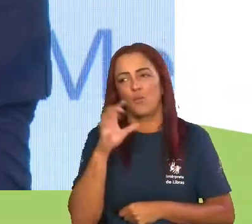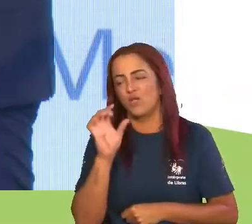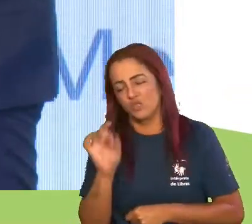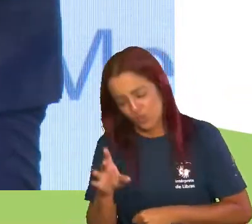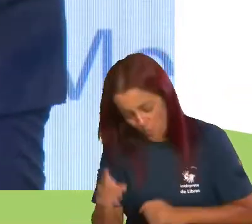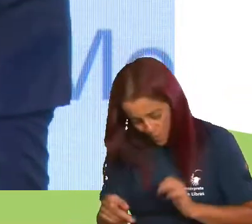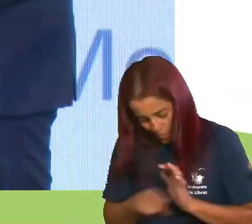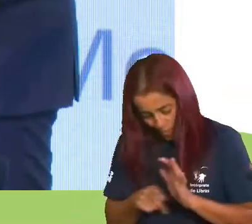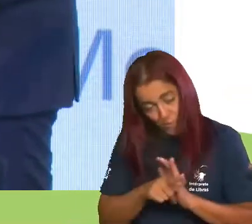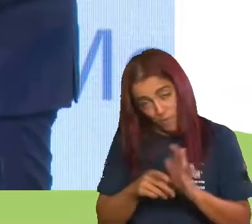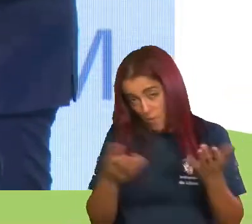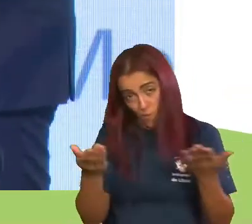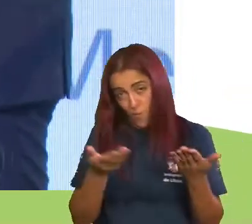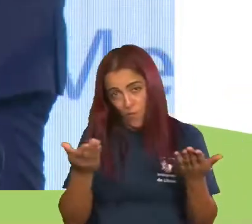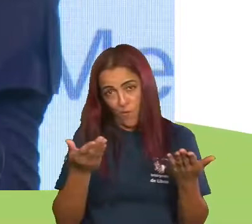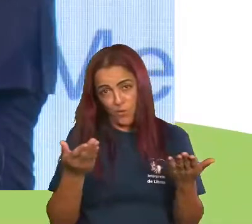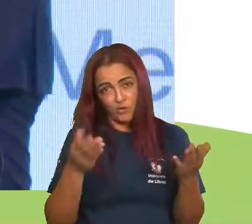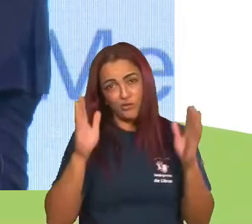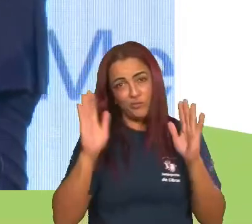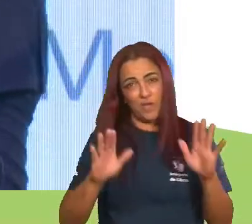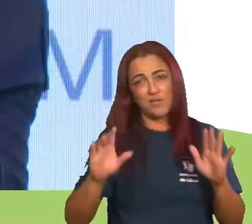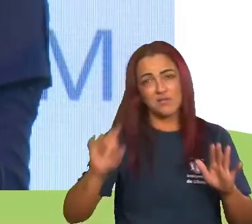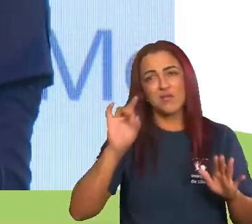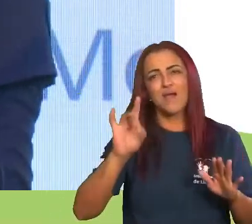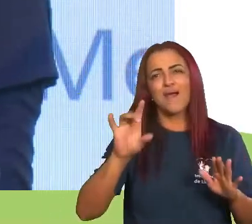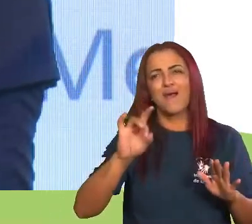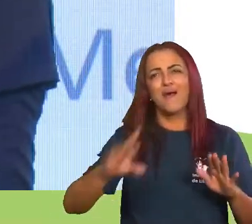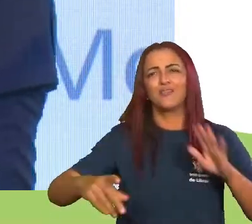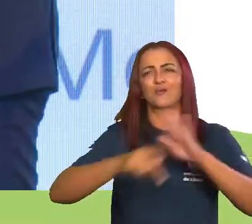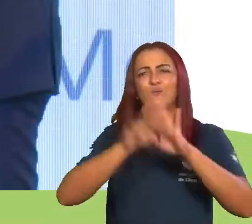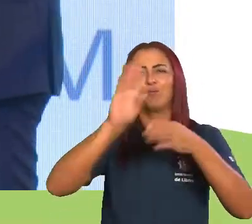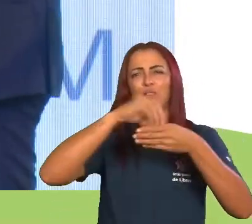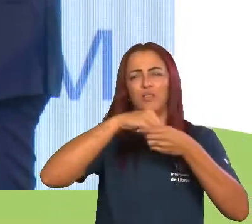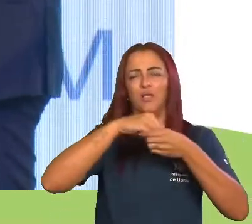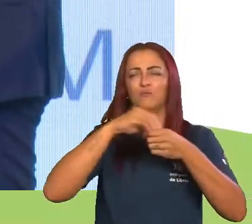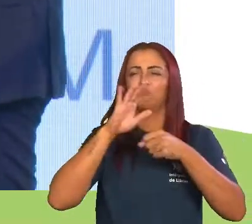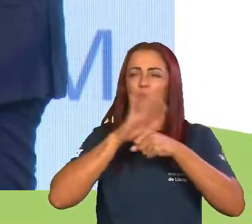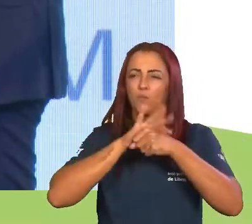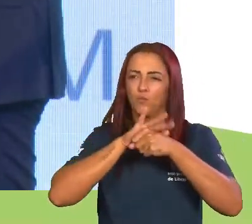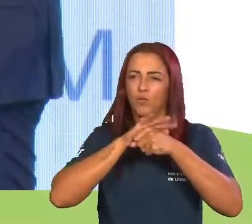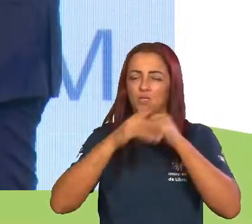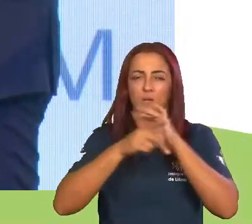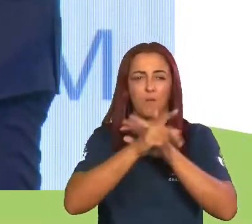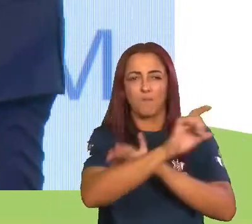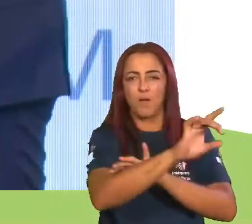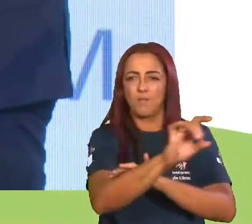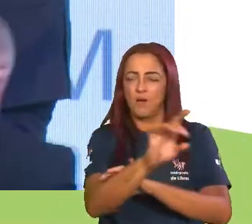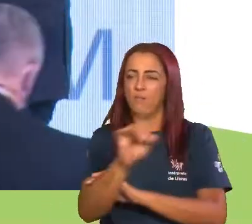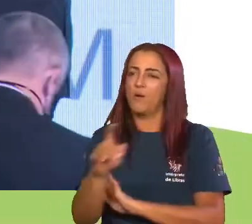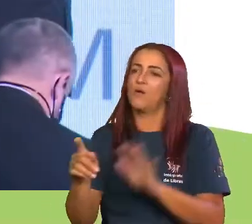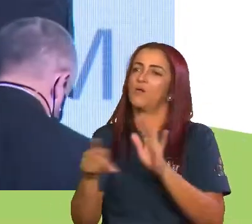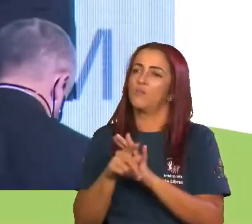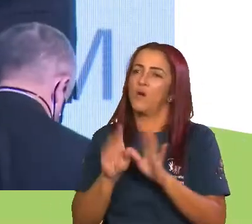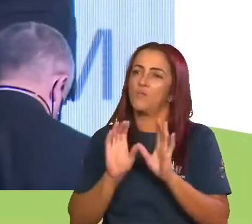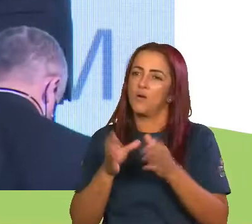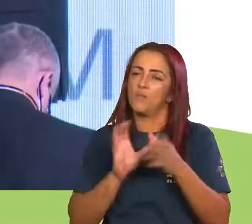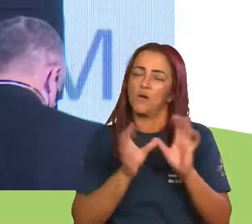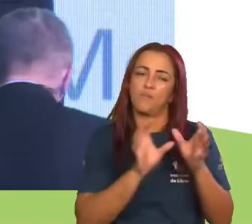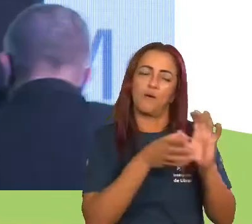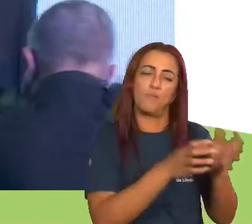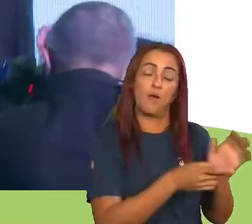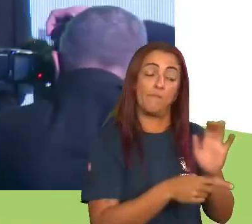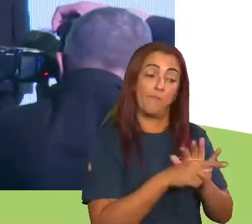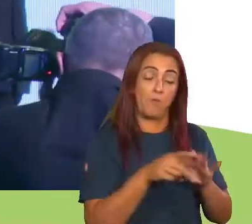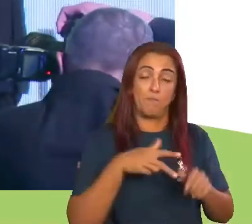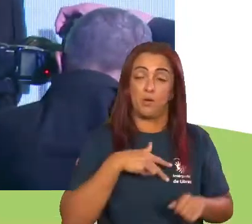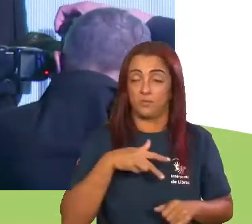somente raras hoje, né? Cada um, acho que dentro da doença dele, pela quantidade, né, dos pacientes que tem,